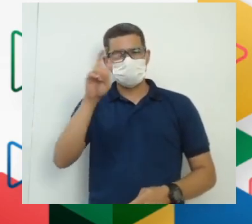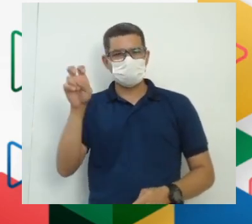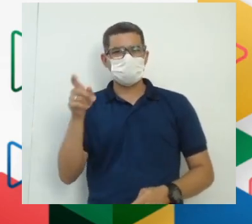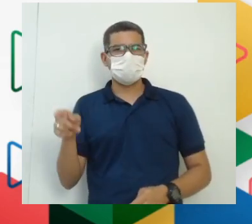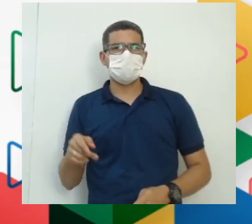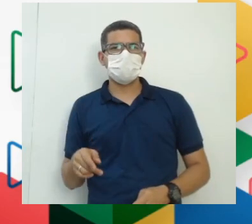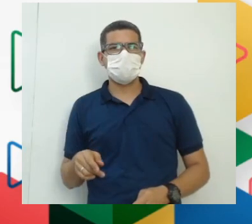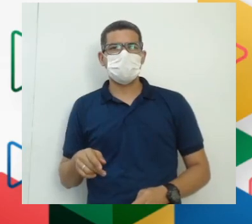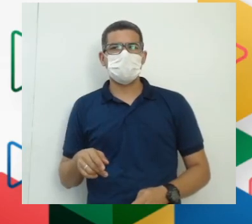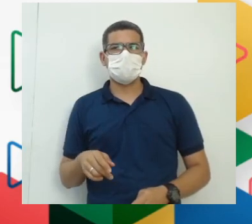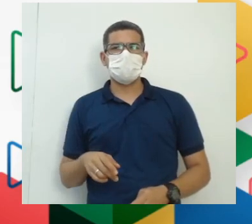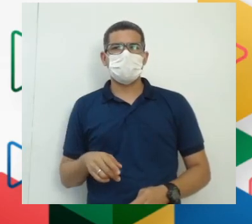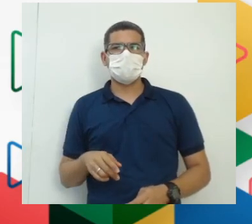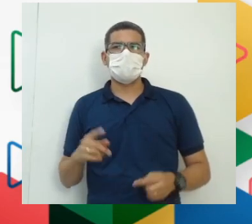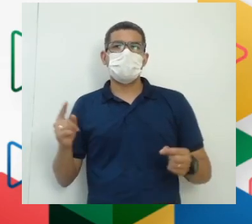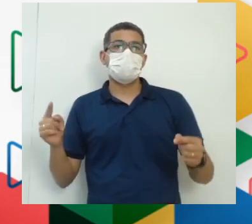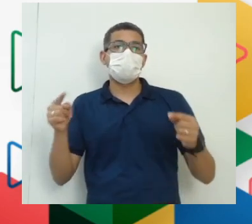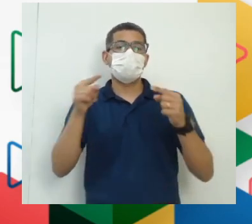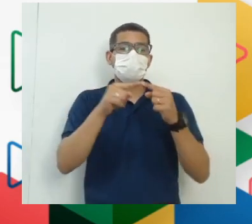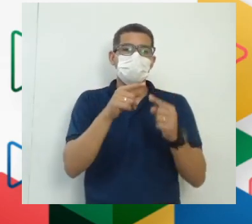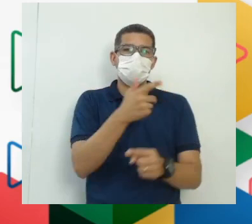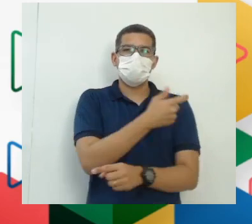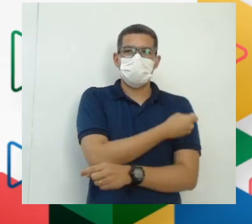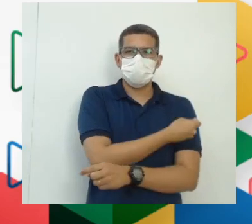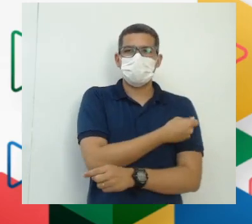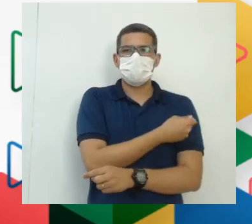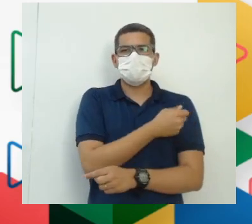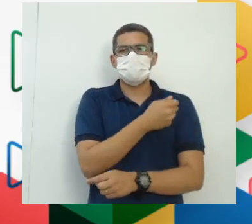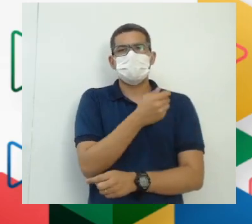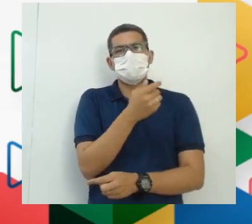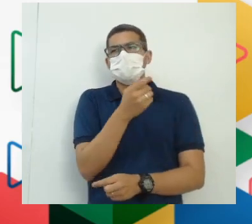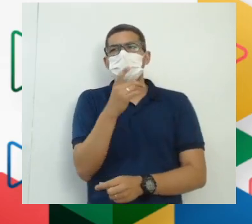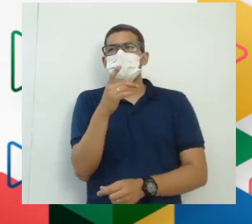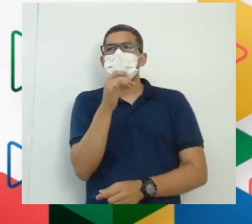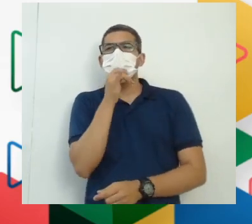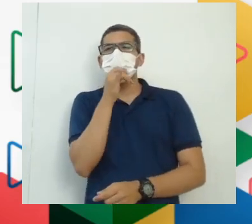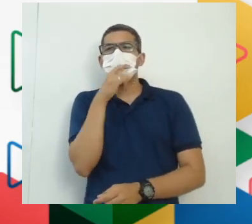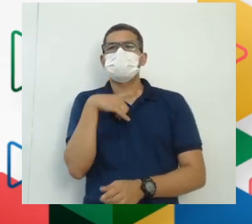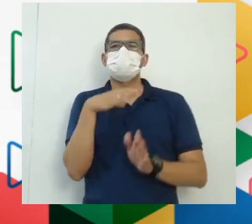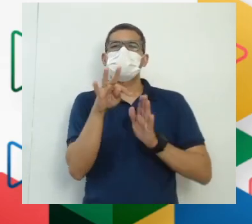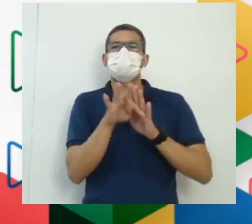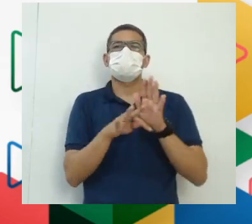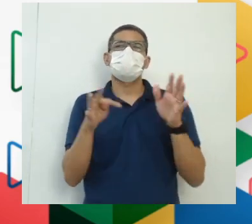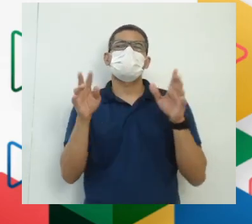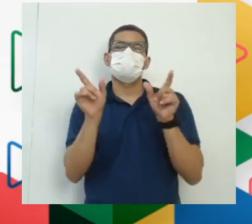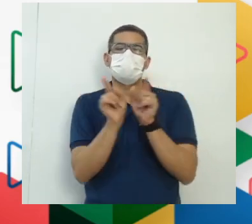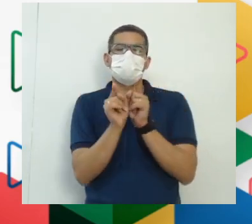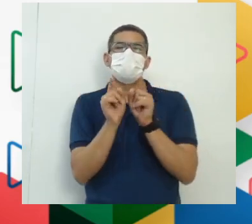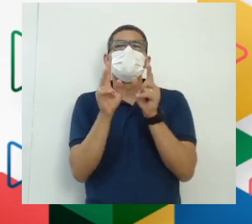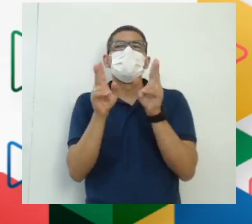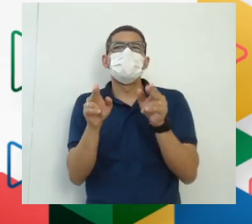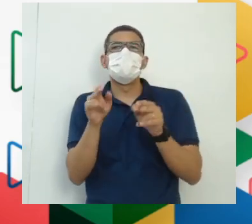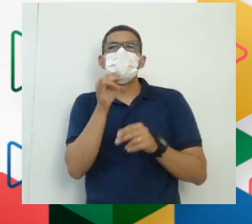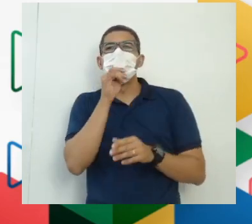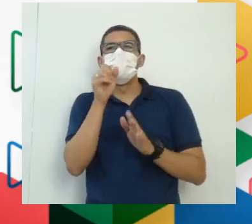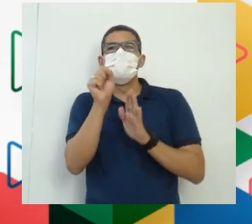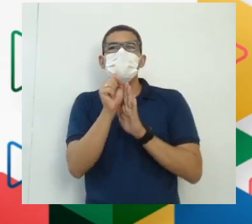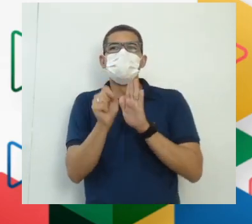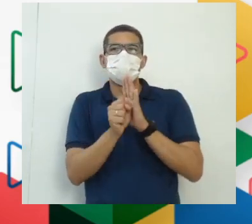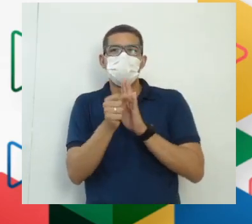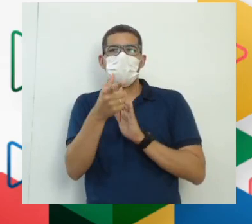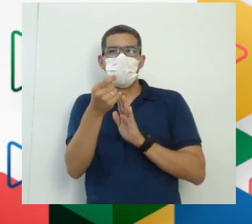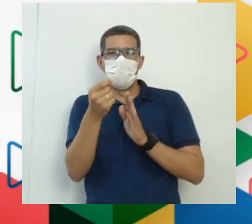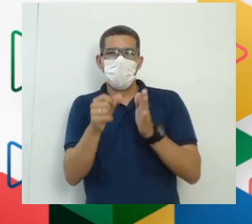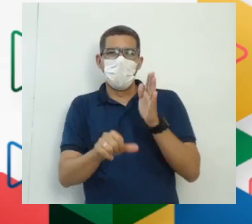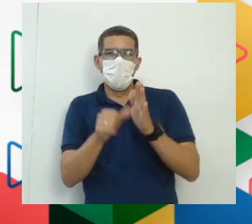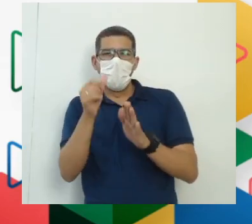ela não está vindo para querer, embora ela diga a você aqui, ó, como ela fala no textozinho, ó, na primeira década do século XX, aí